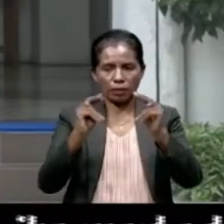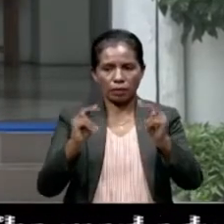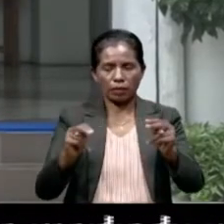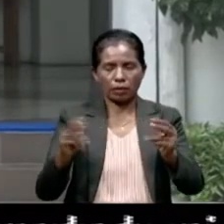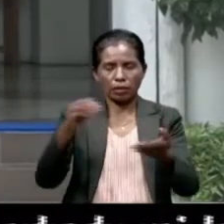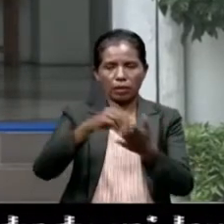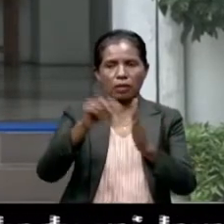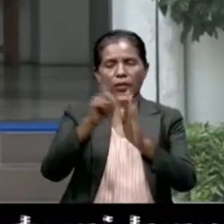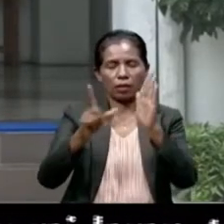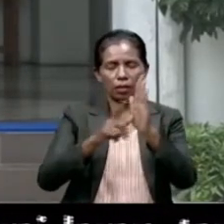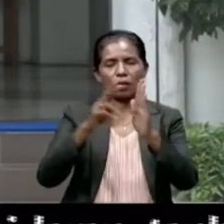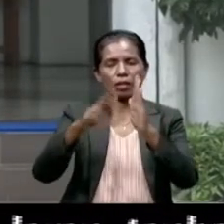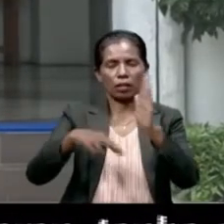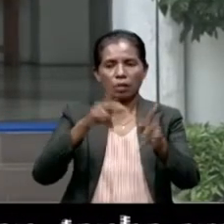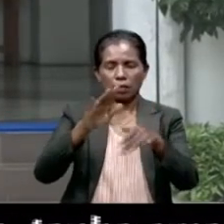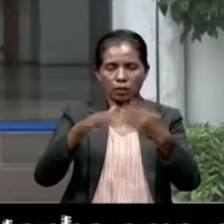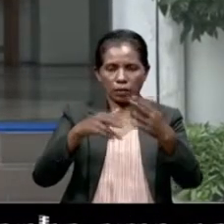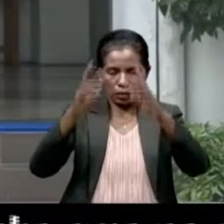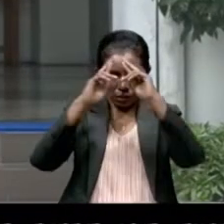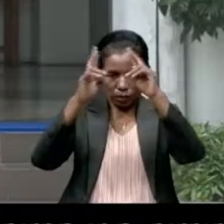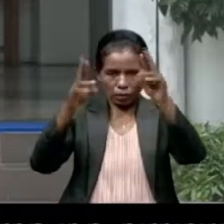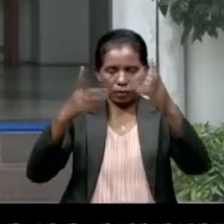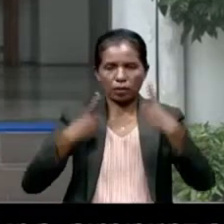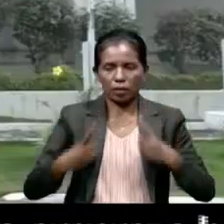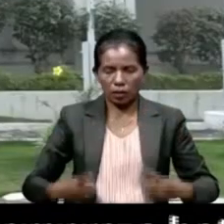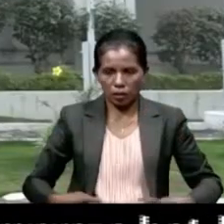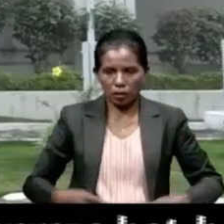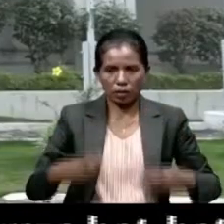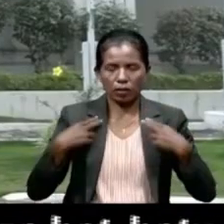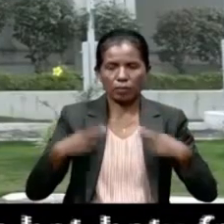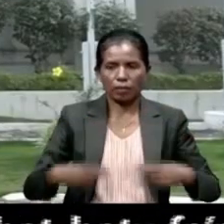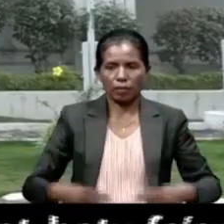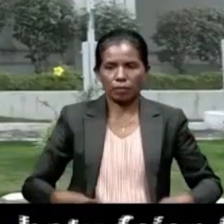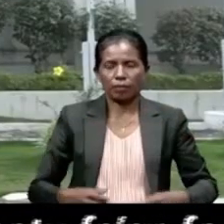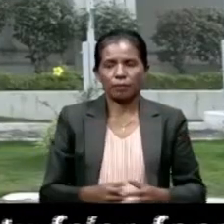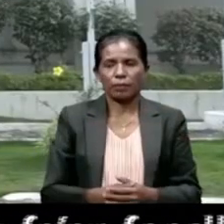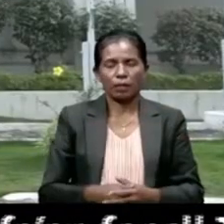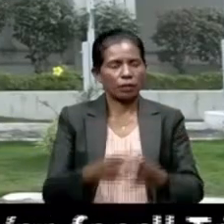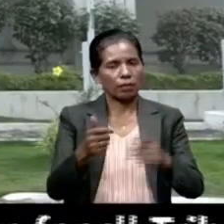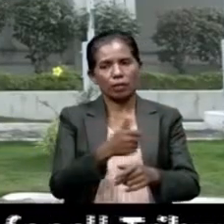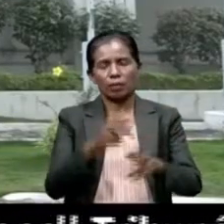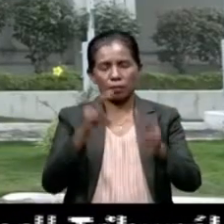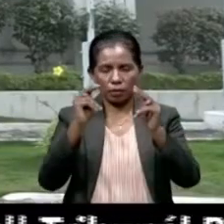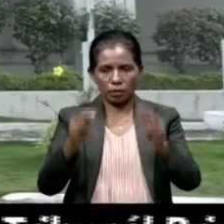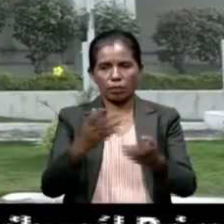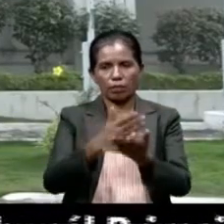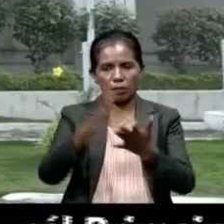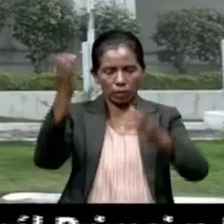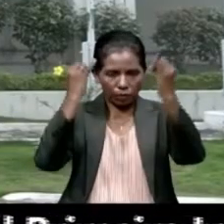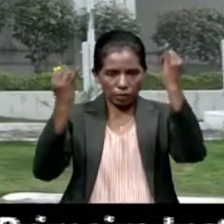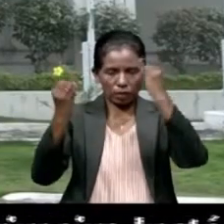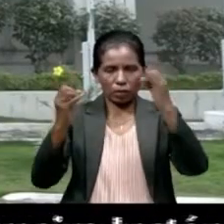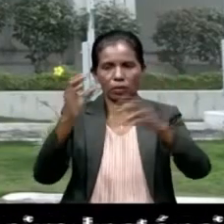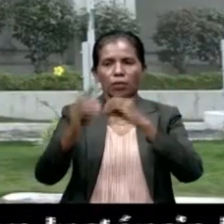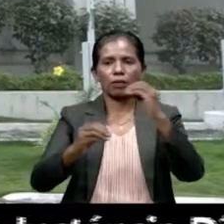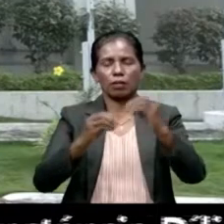lei onde regula e mahoto a tu respeita a dignidade humana. E a sore selo precisa socializar informação quando